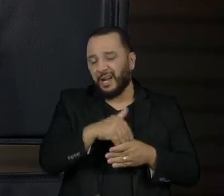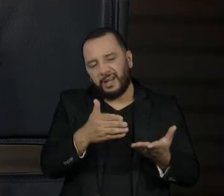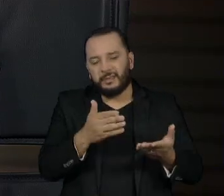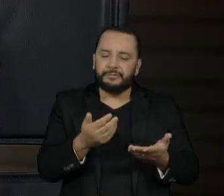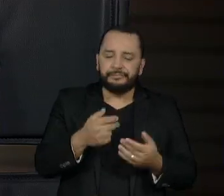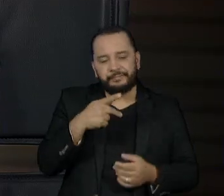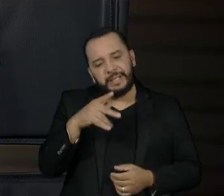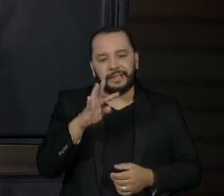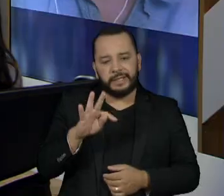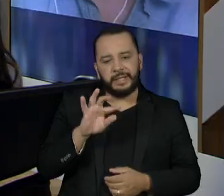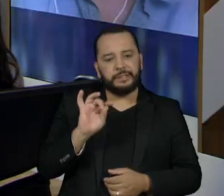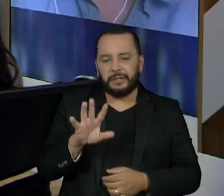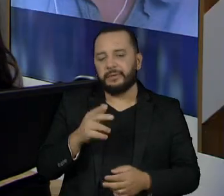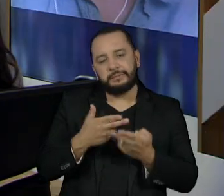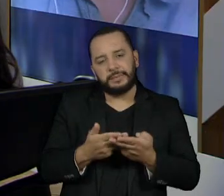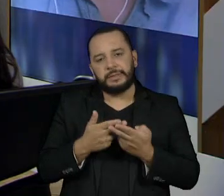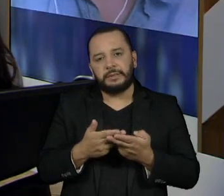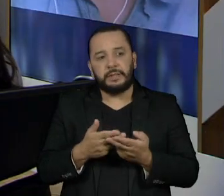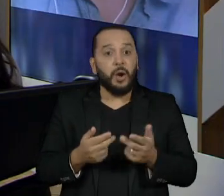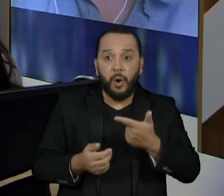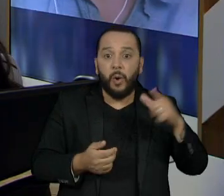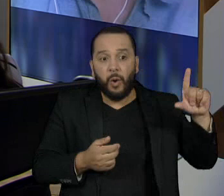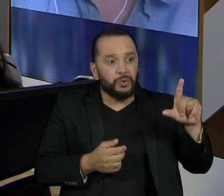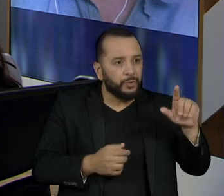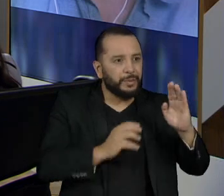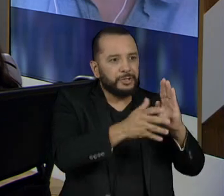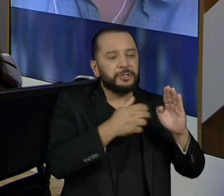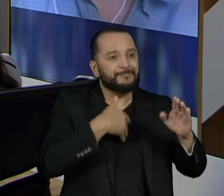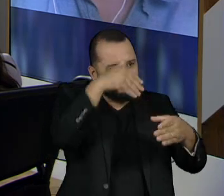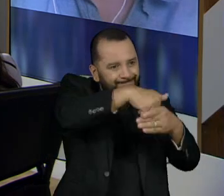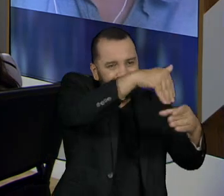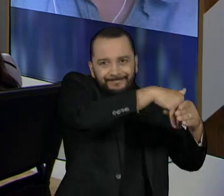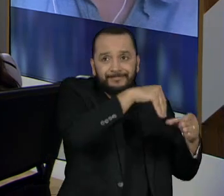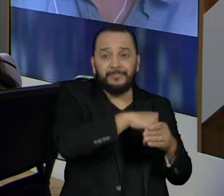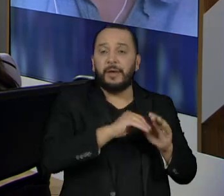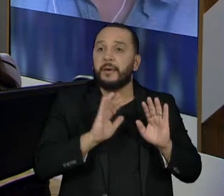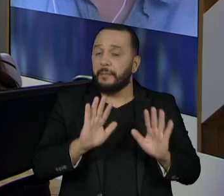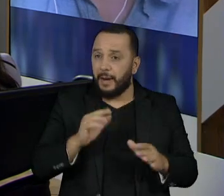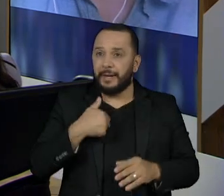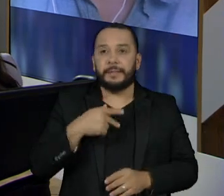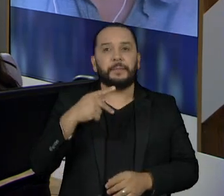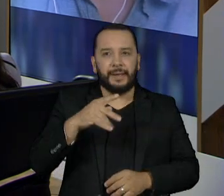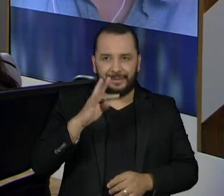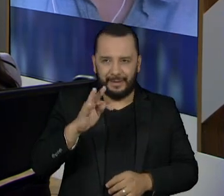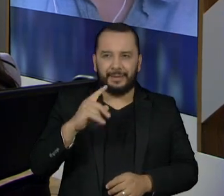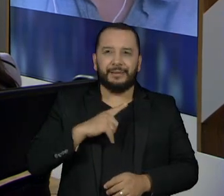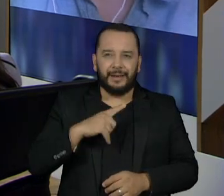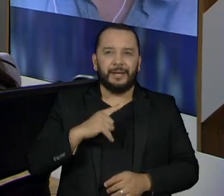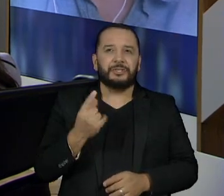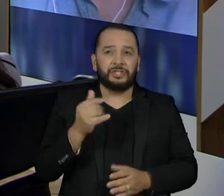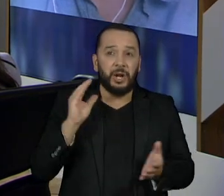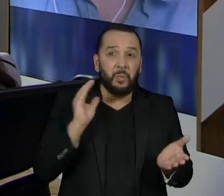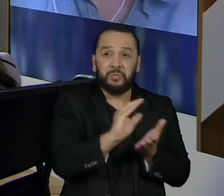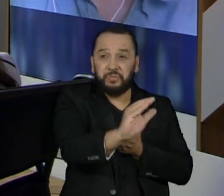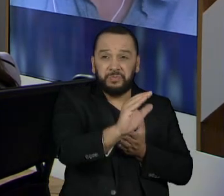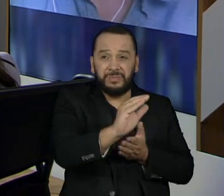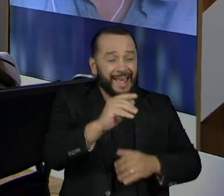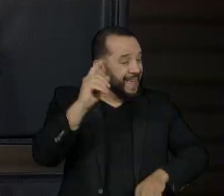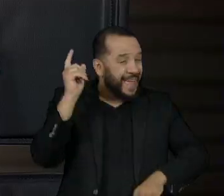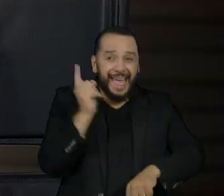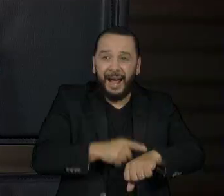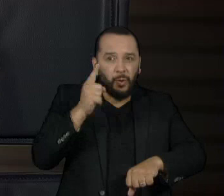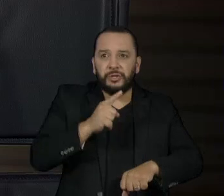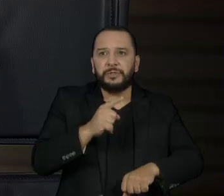né? Mas vale também destacar que o PT é o partido que recebeu o maior fundo eleitoral, né? Depois veio o PL logo